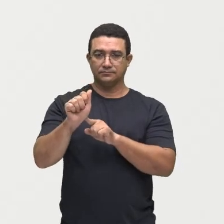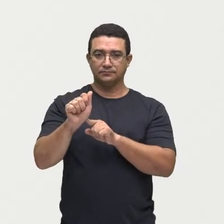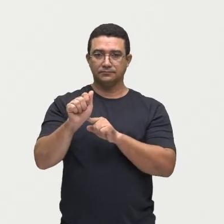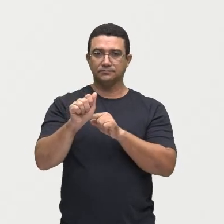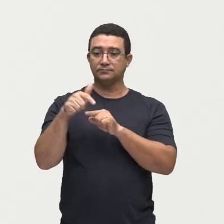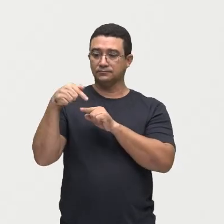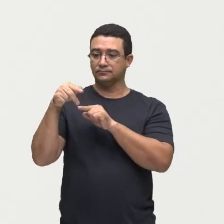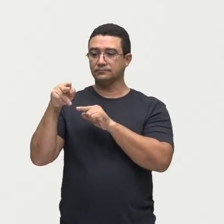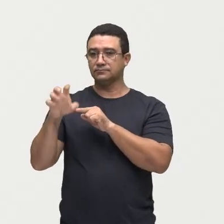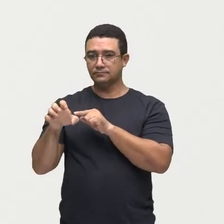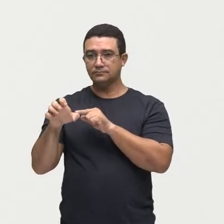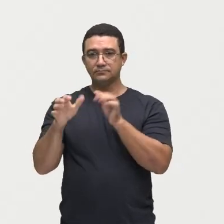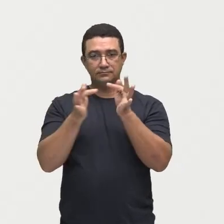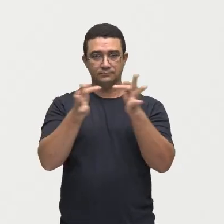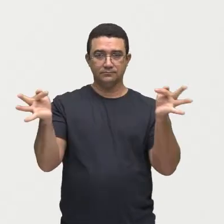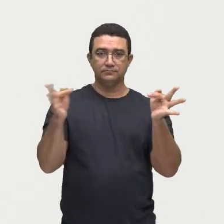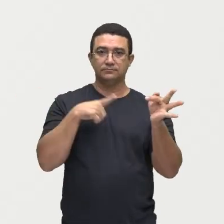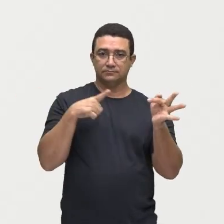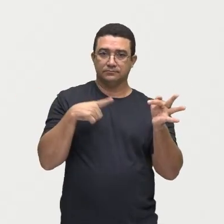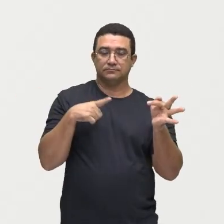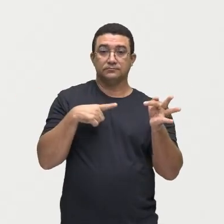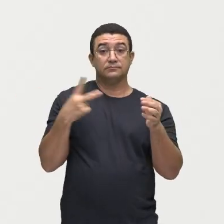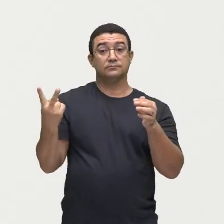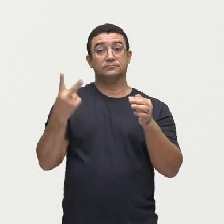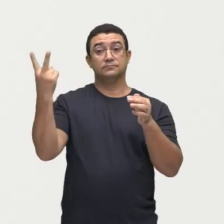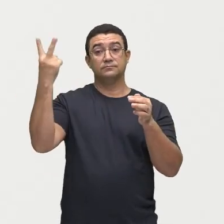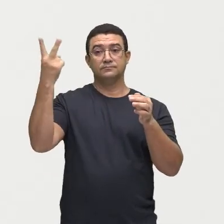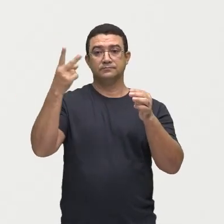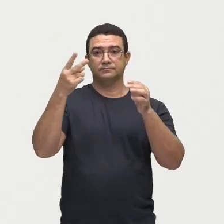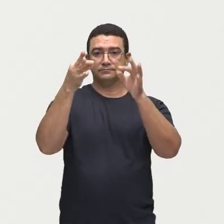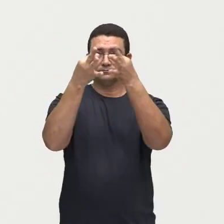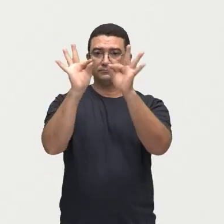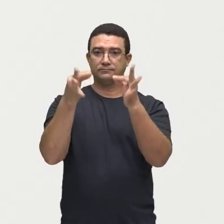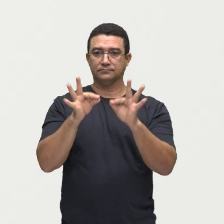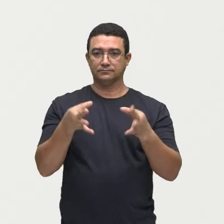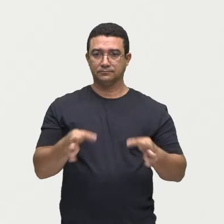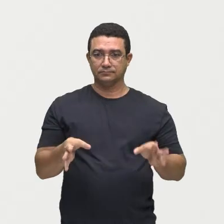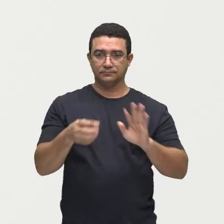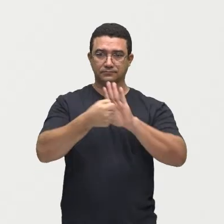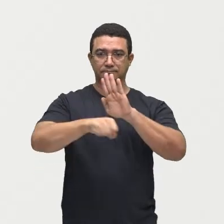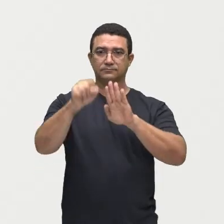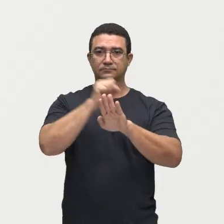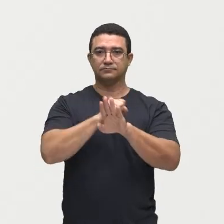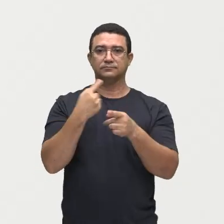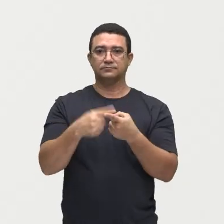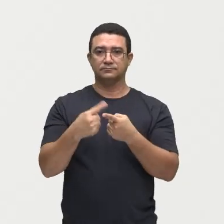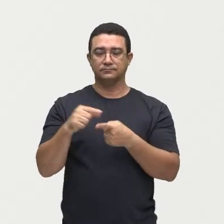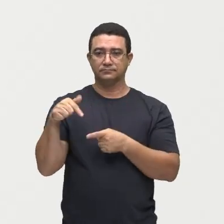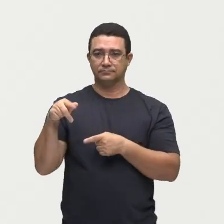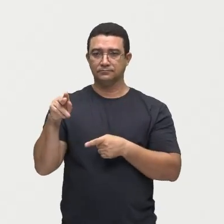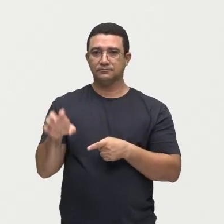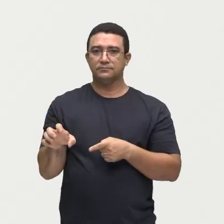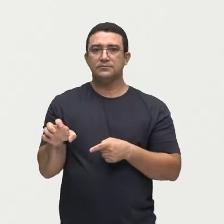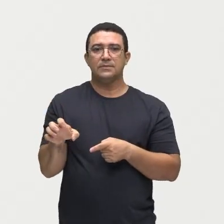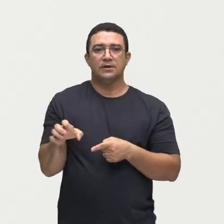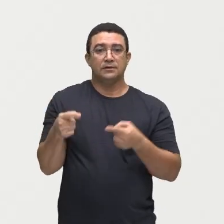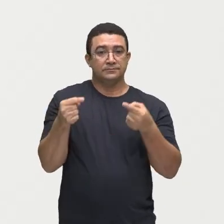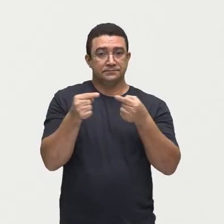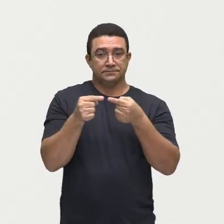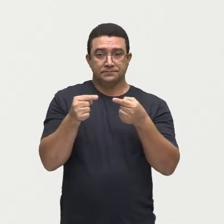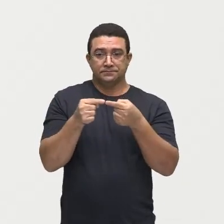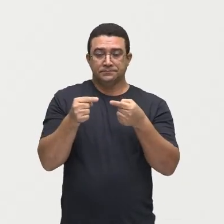que nesta oração possui valor sintático de sujeito, pois o que está se referindo ao